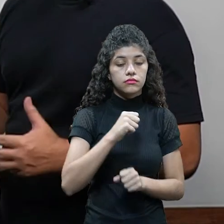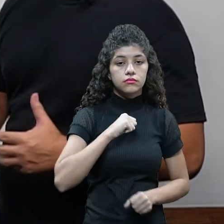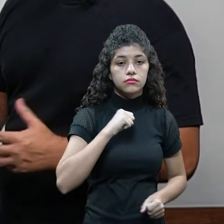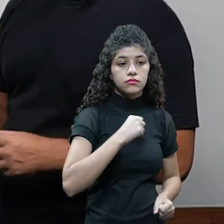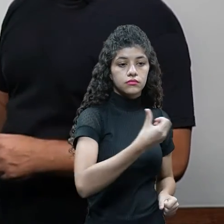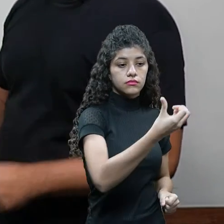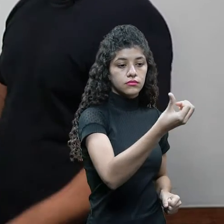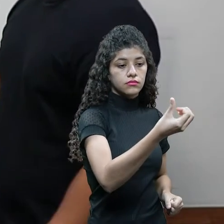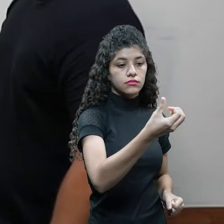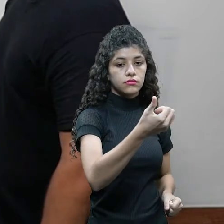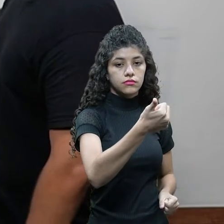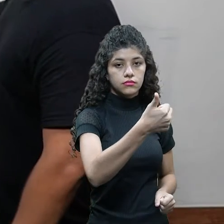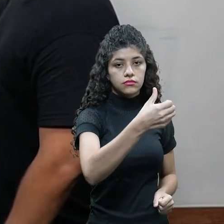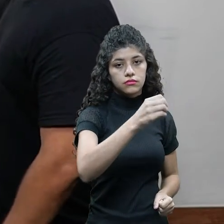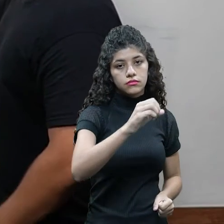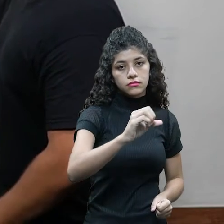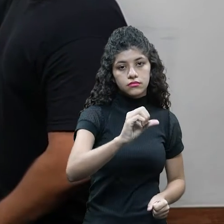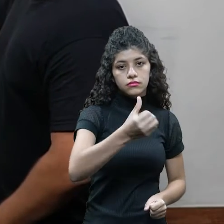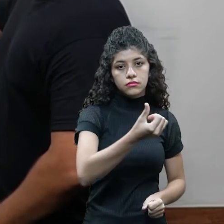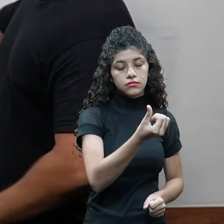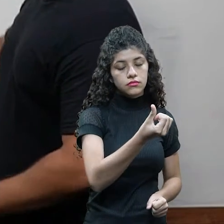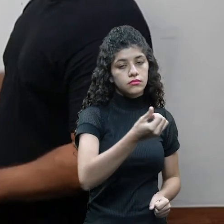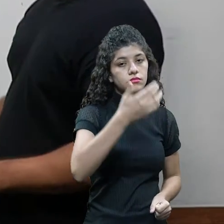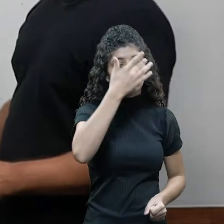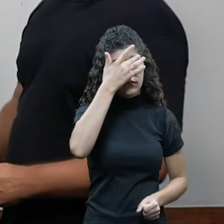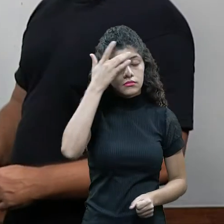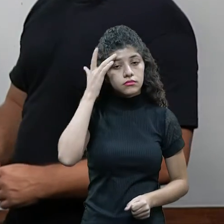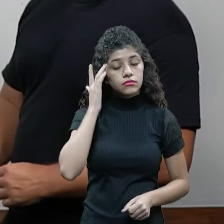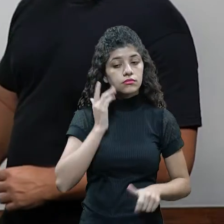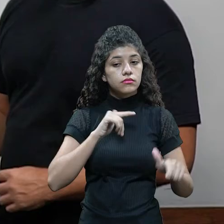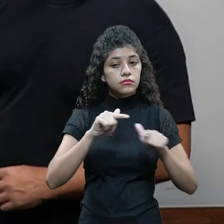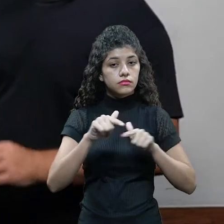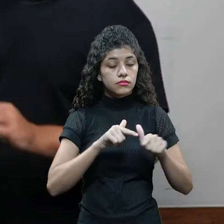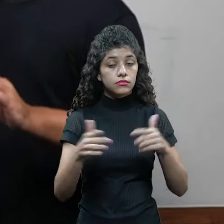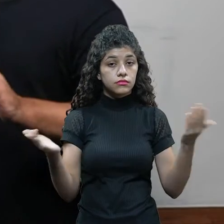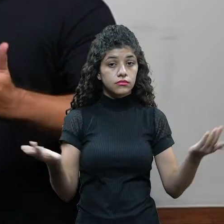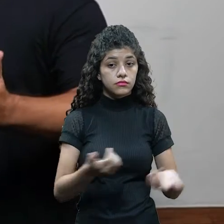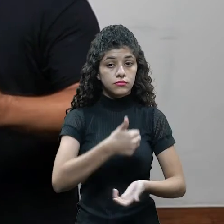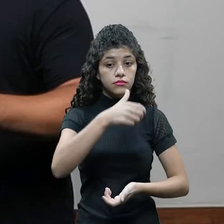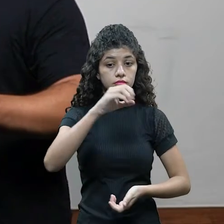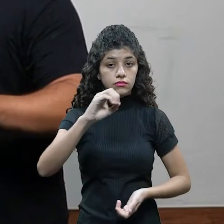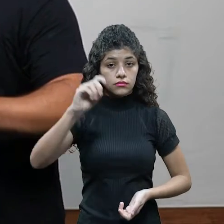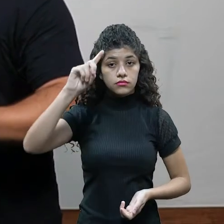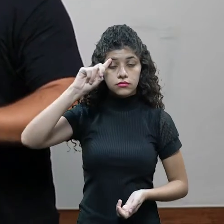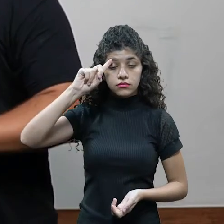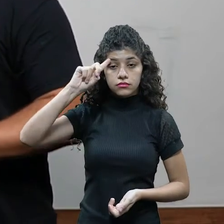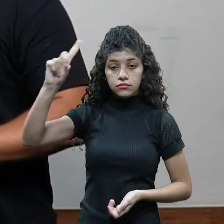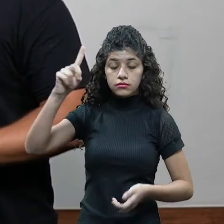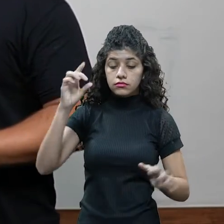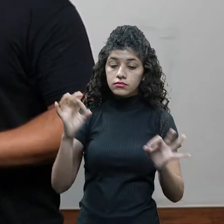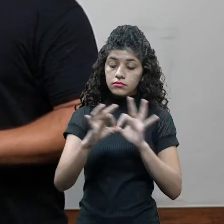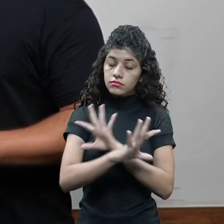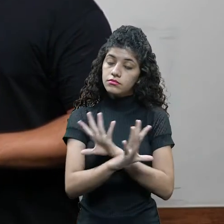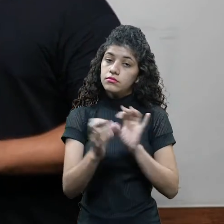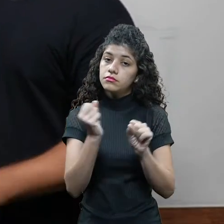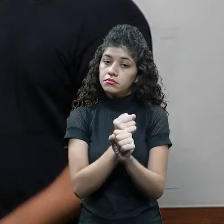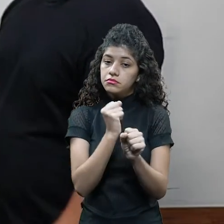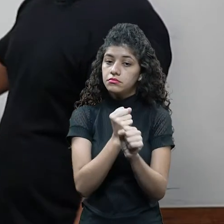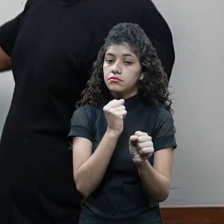homens trabalhando. E aí se estimava que em 10 dias, esses 16 homens iriam terminar essa